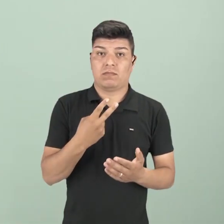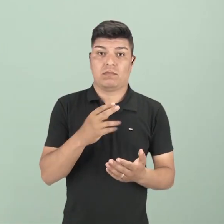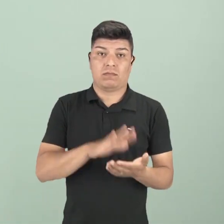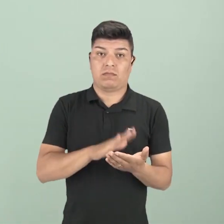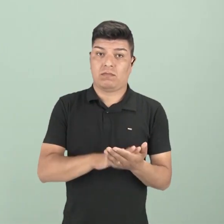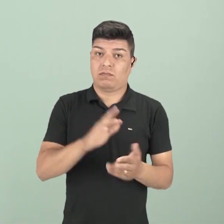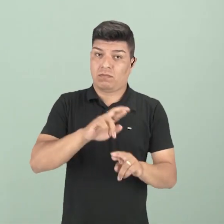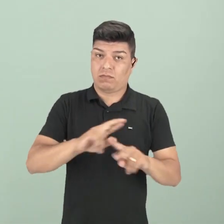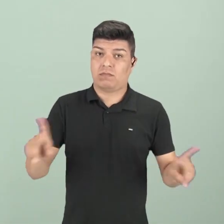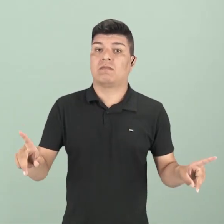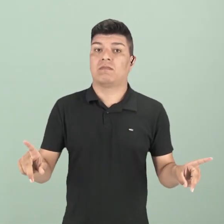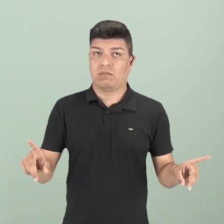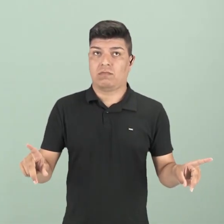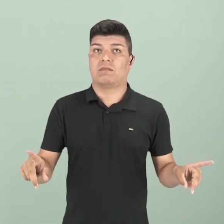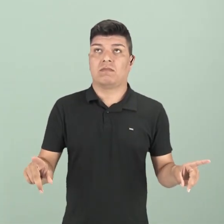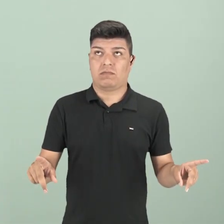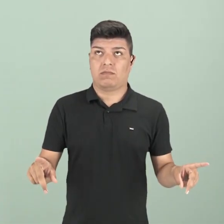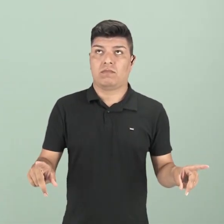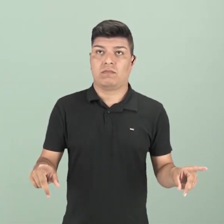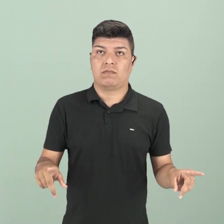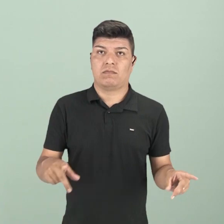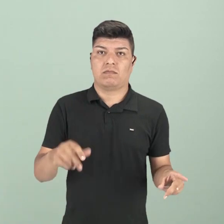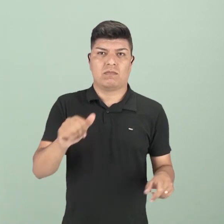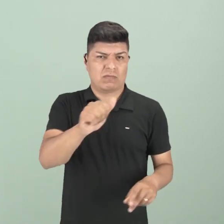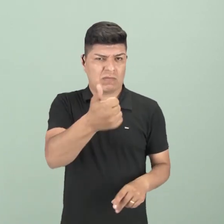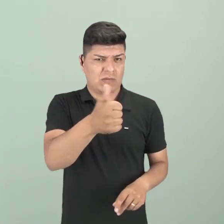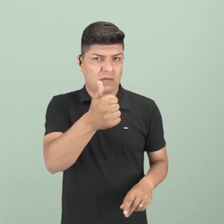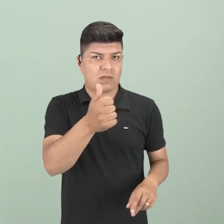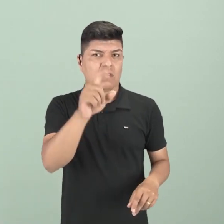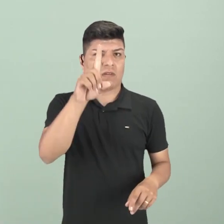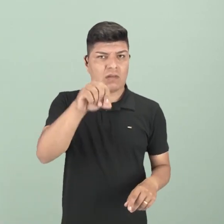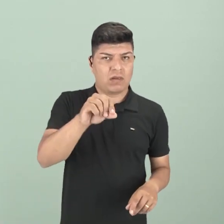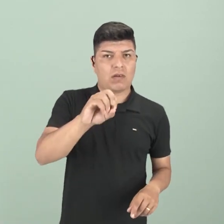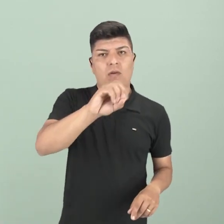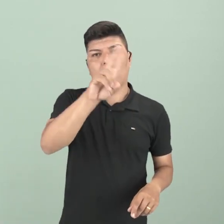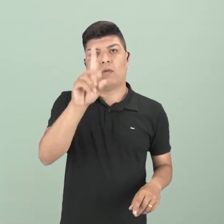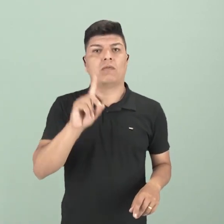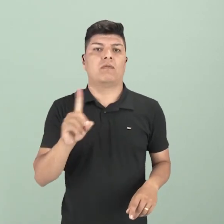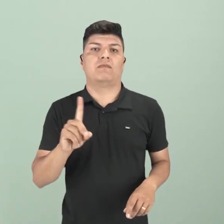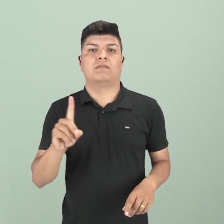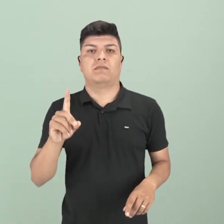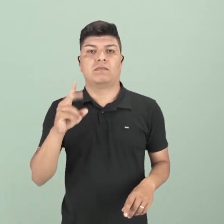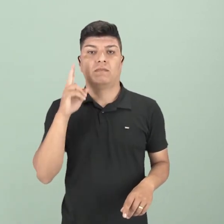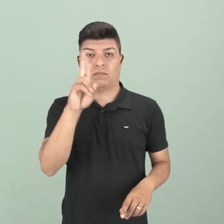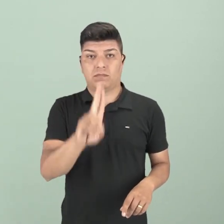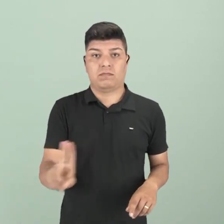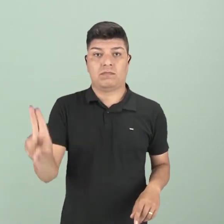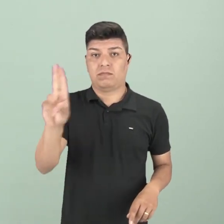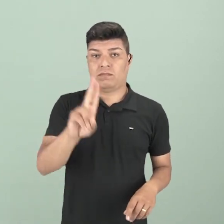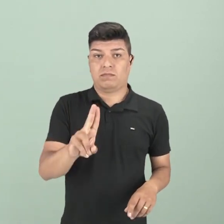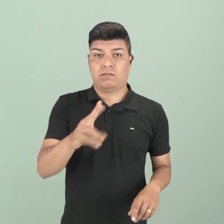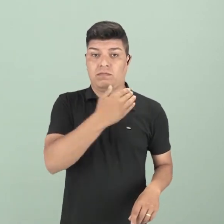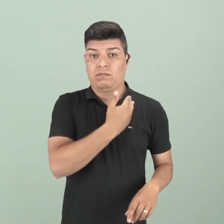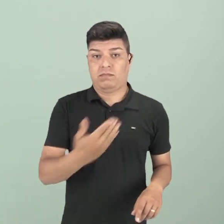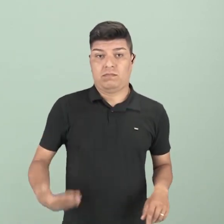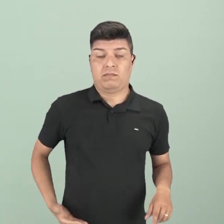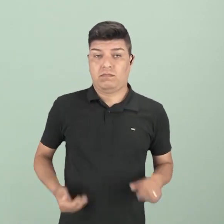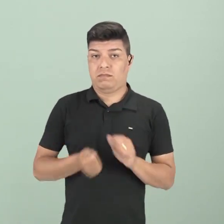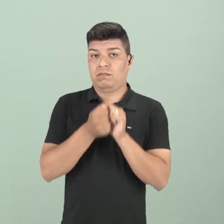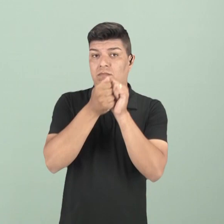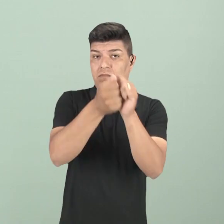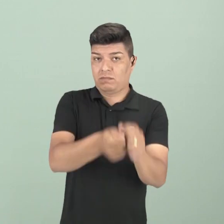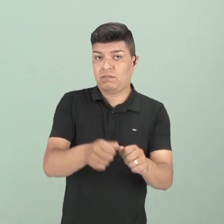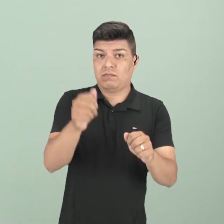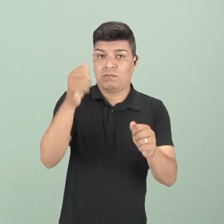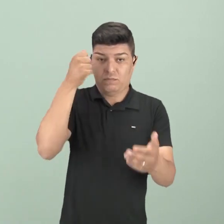interpretação, tá? Ela não permite que você analise se é ou não para usar. Estando em público, ficamos aí obrigados a usar